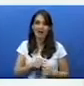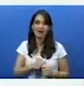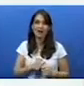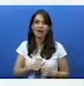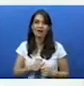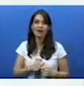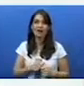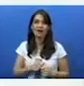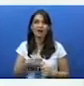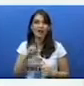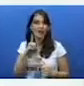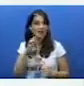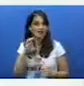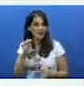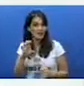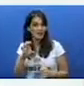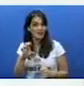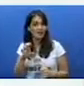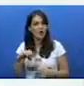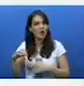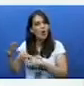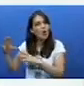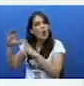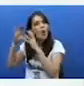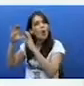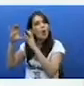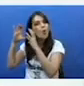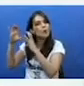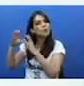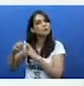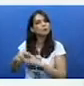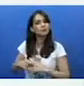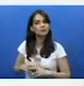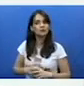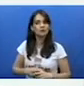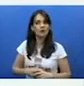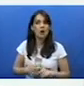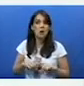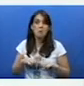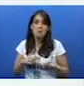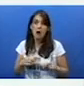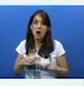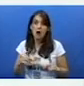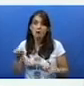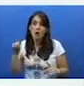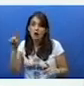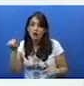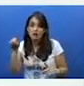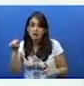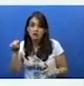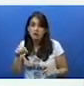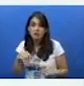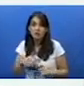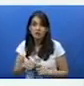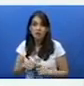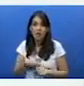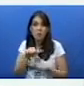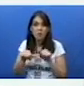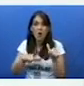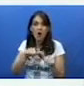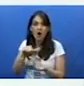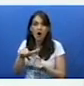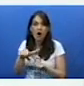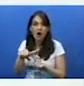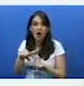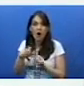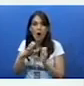Tem que ter o maior cuidado. Se você colocar o acento no lugar errado do coco, o